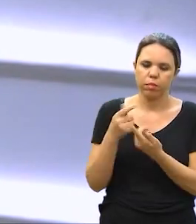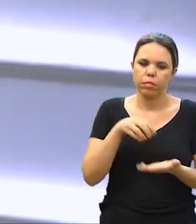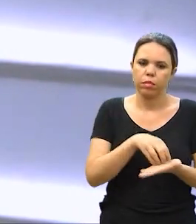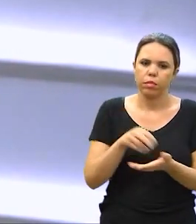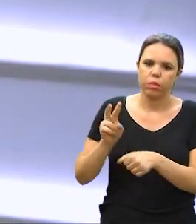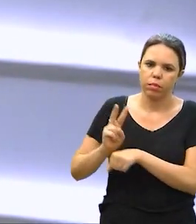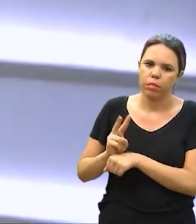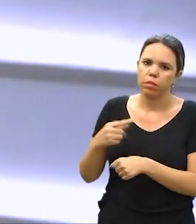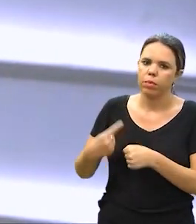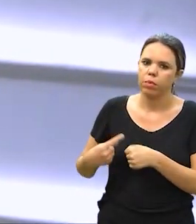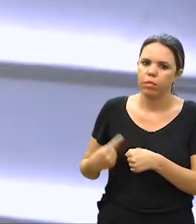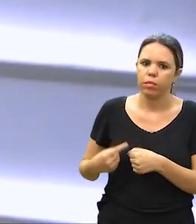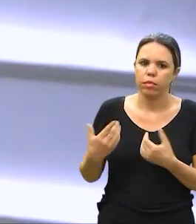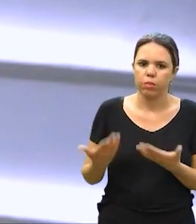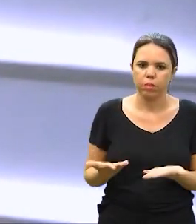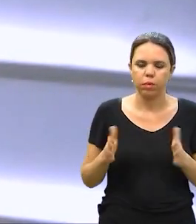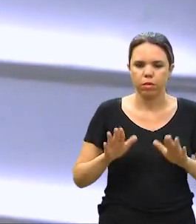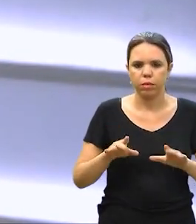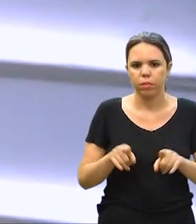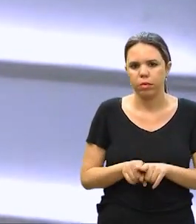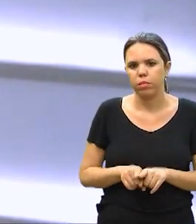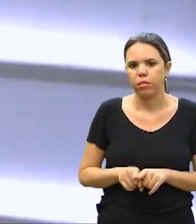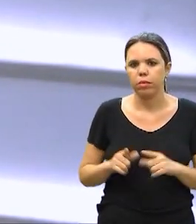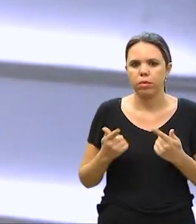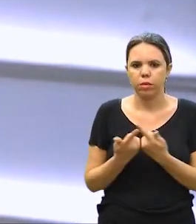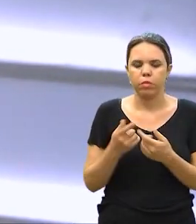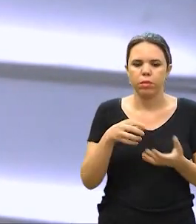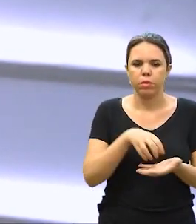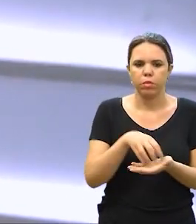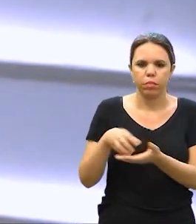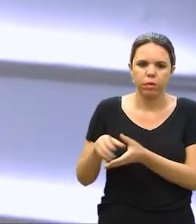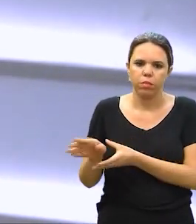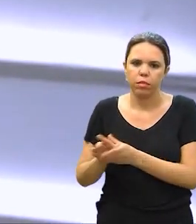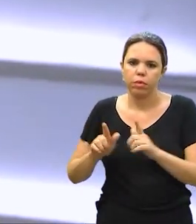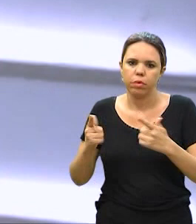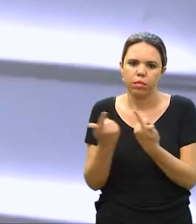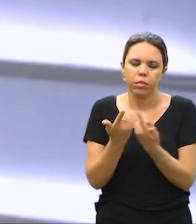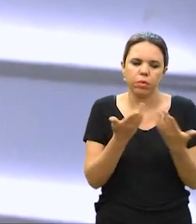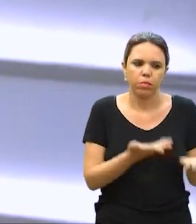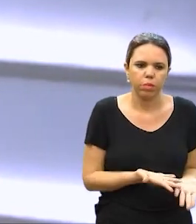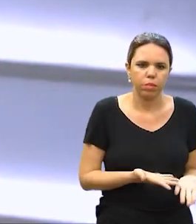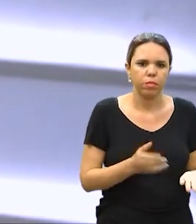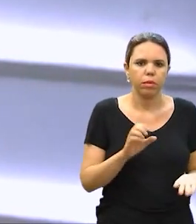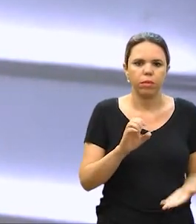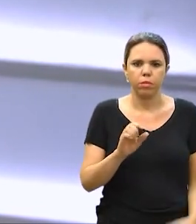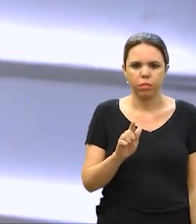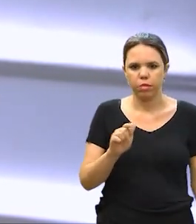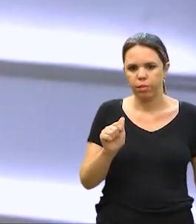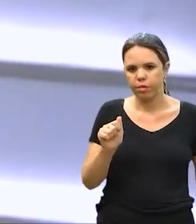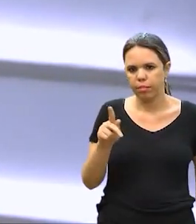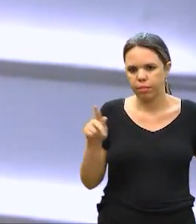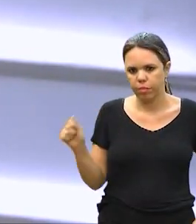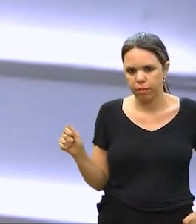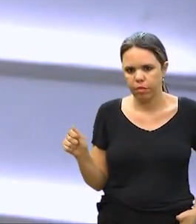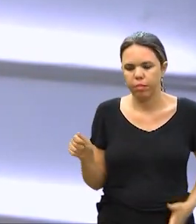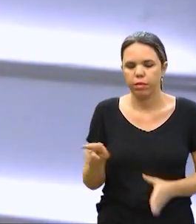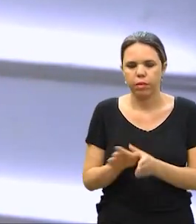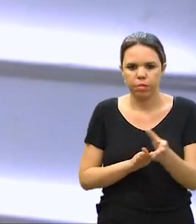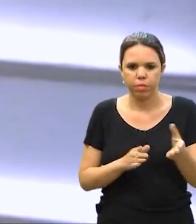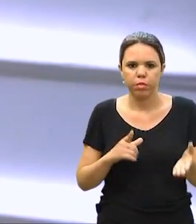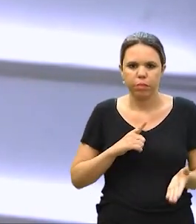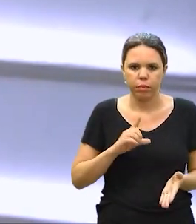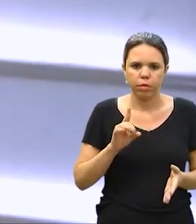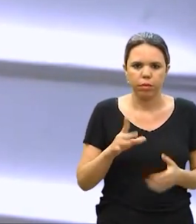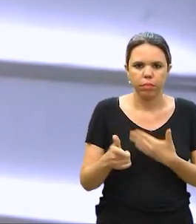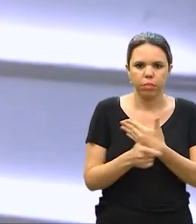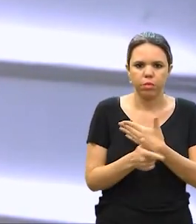unidades de conservação do município, mas conjuntamente aí com o conselho gestor, que é o CONGEAPA. Então, o conselho, ele tem